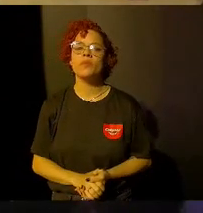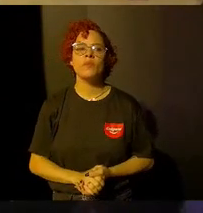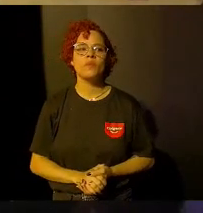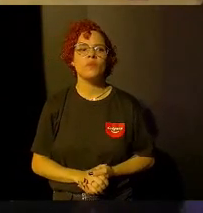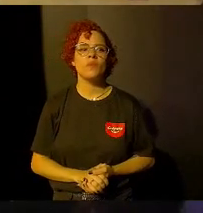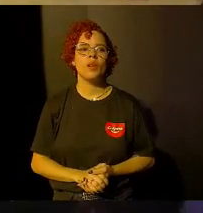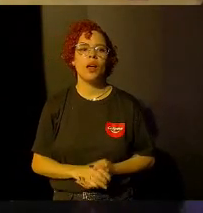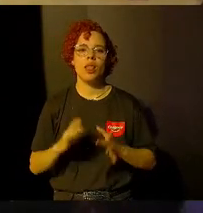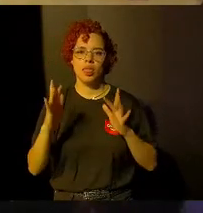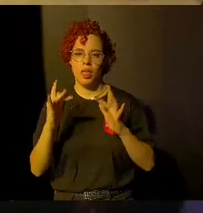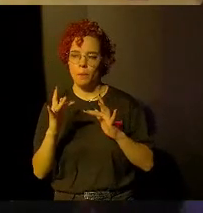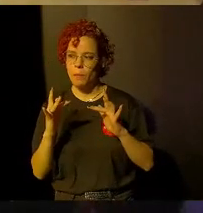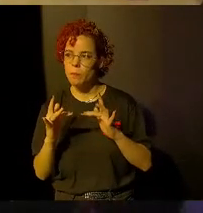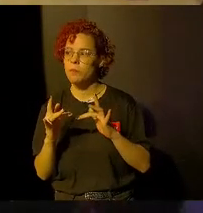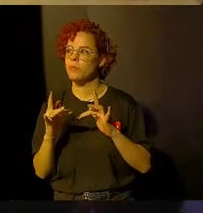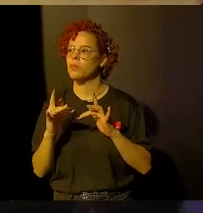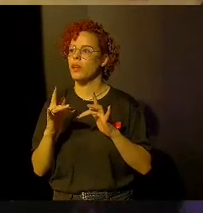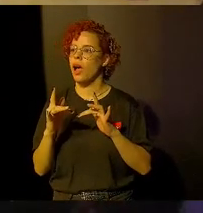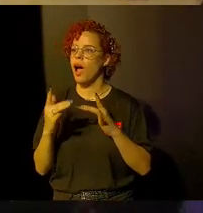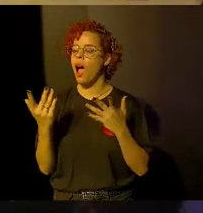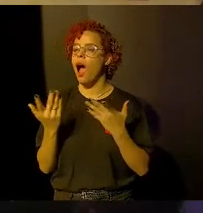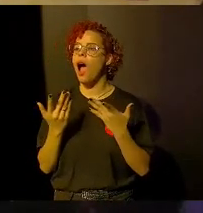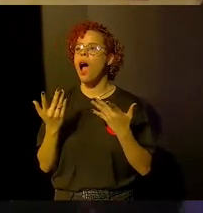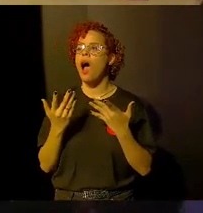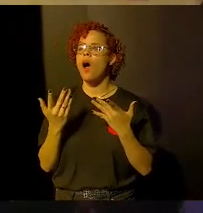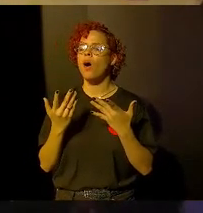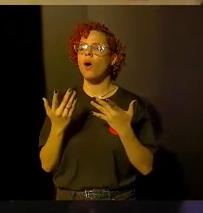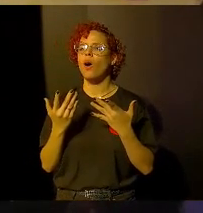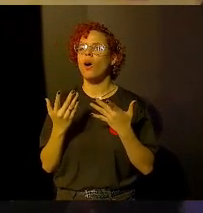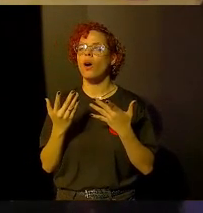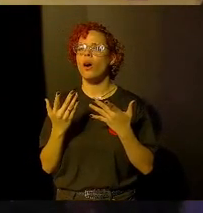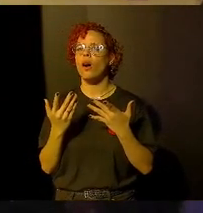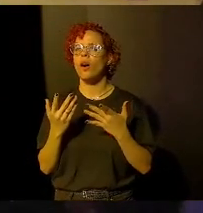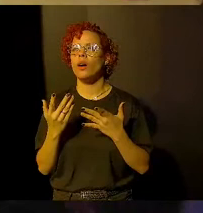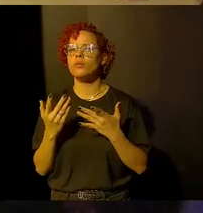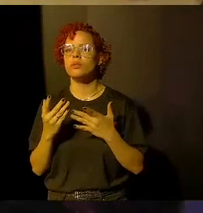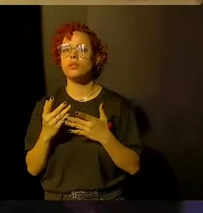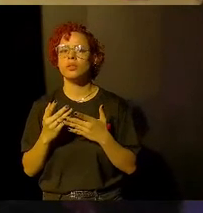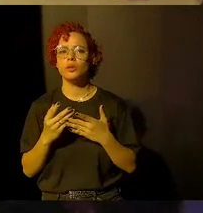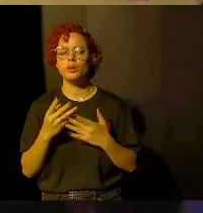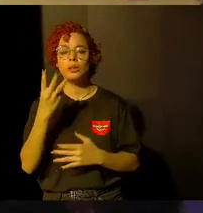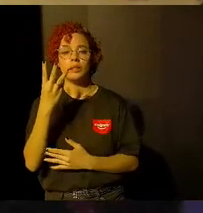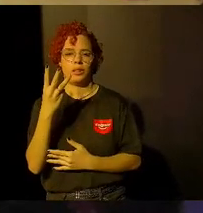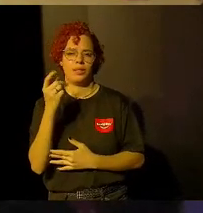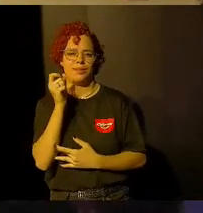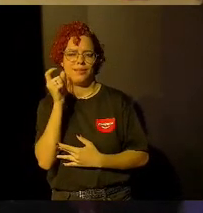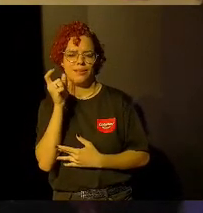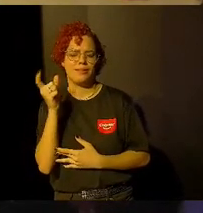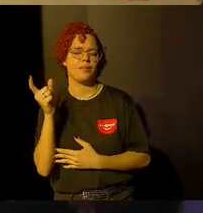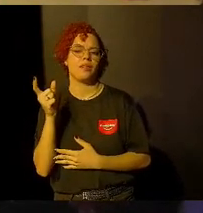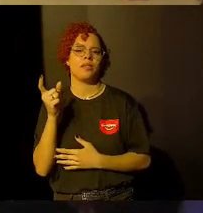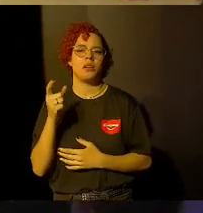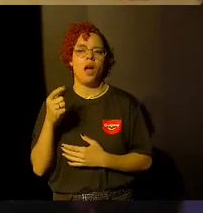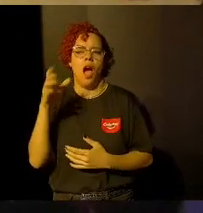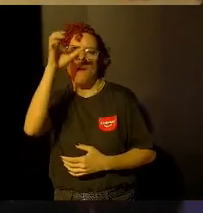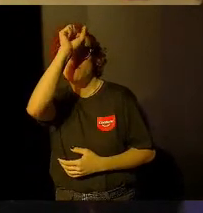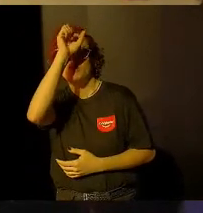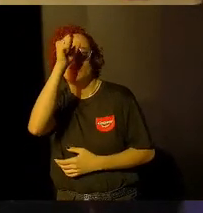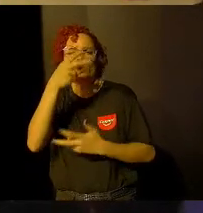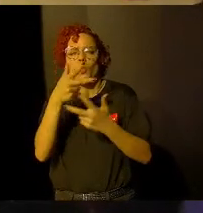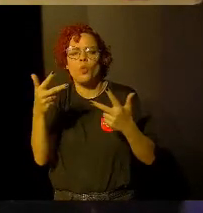o seu namorado agora tem mais são mais três gatinhos e estou a aprender aquela coisa de que por exemplo